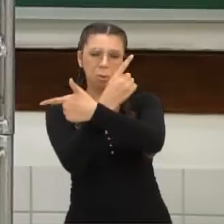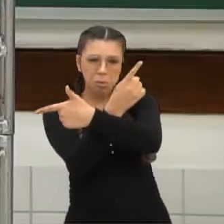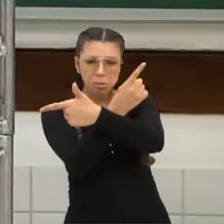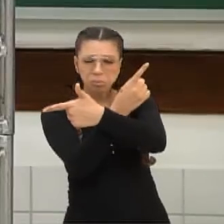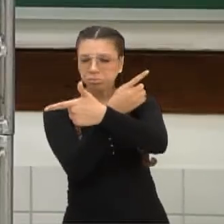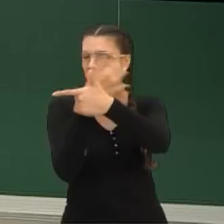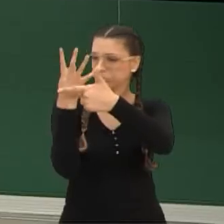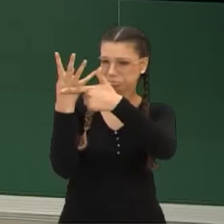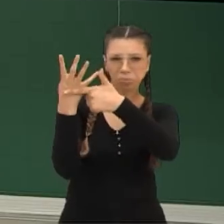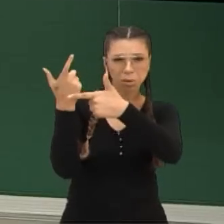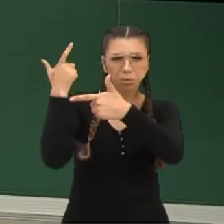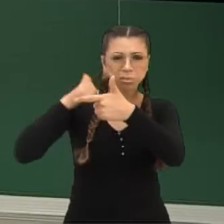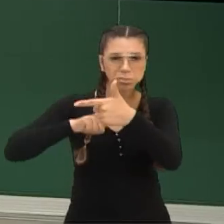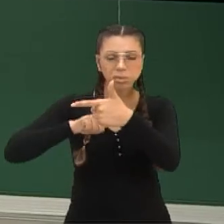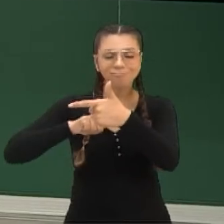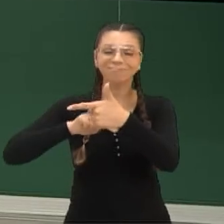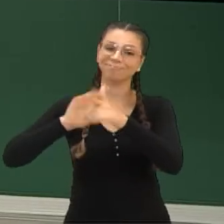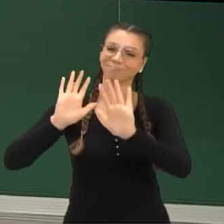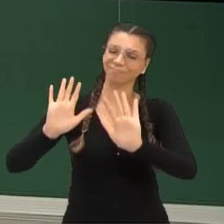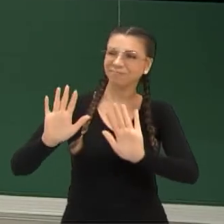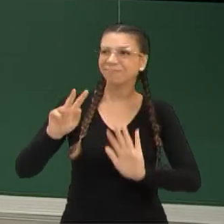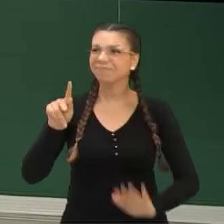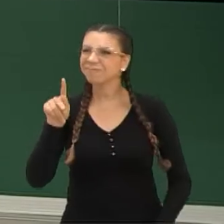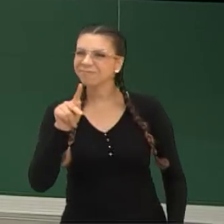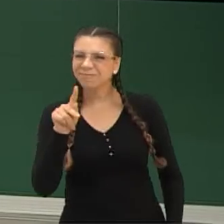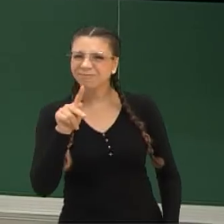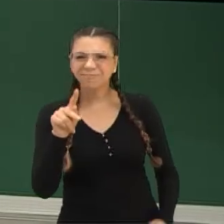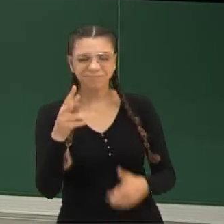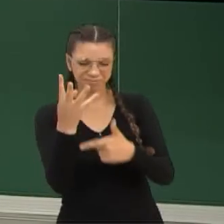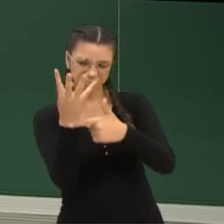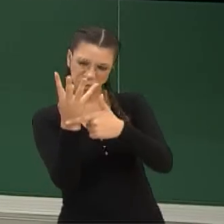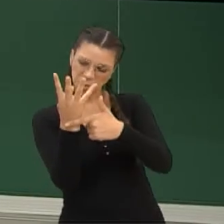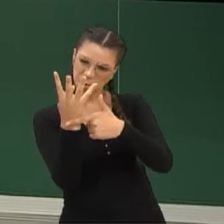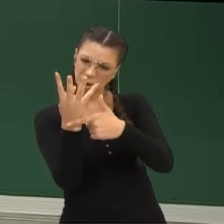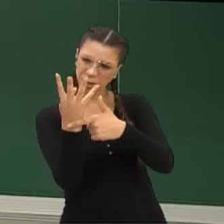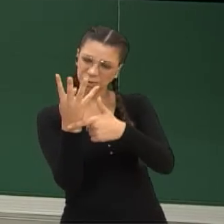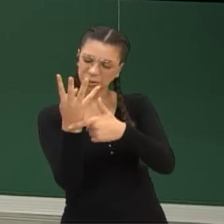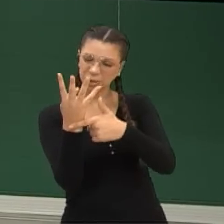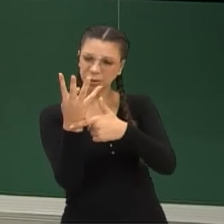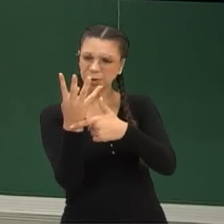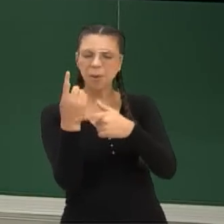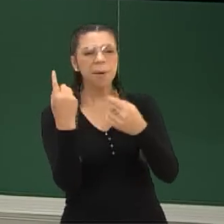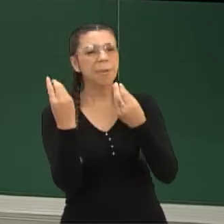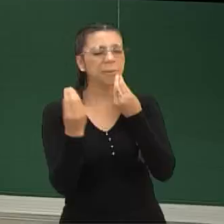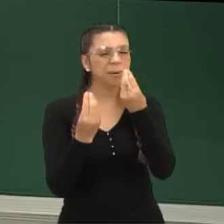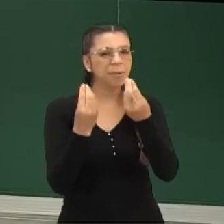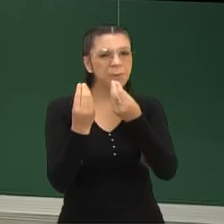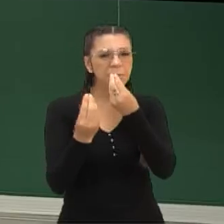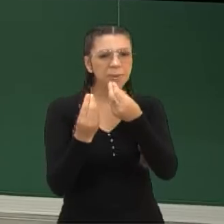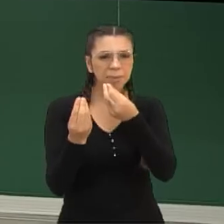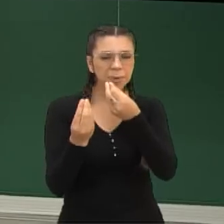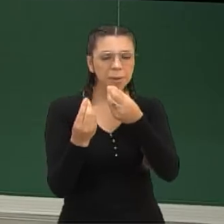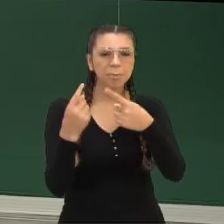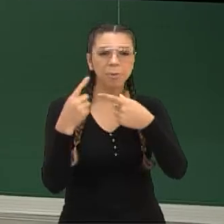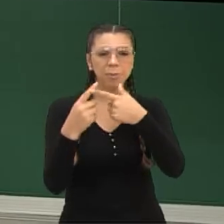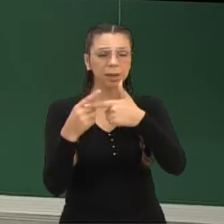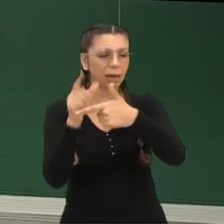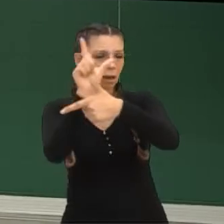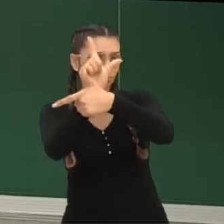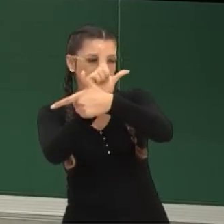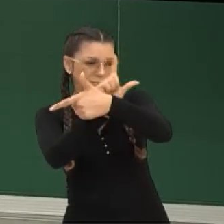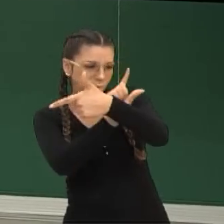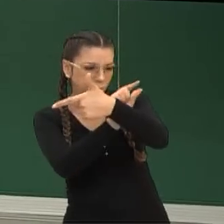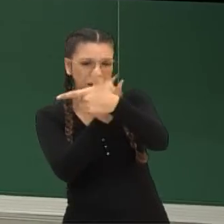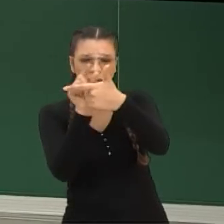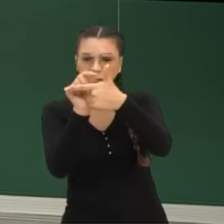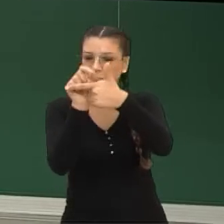por 4? Professora, o 4, ele cabe menos de 1 inteiro, menos de uma vez